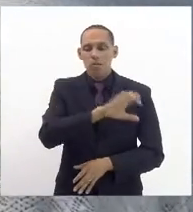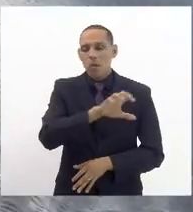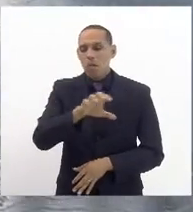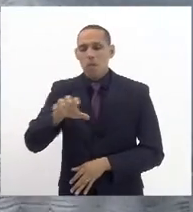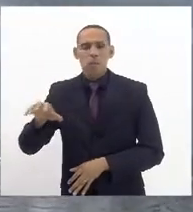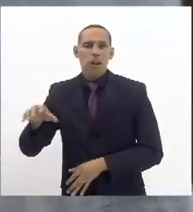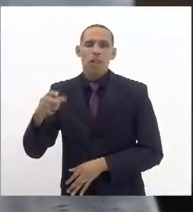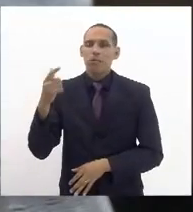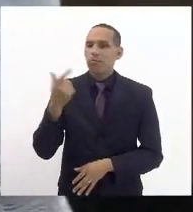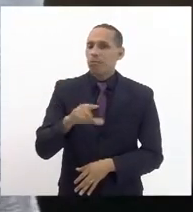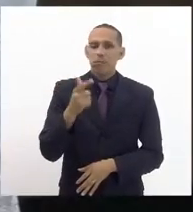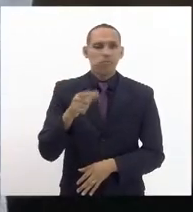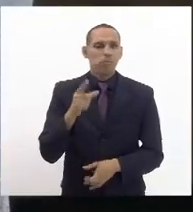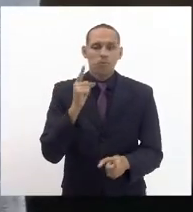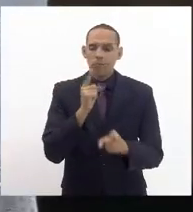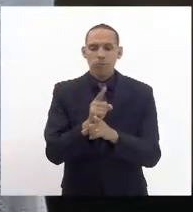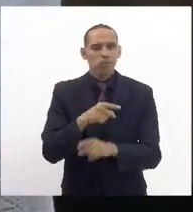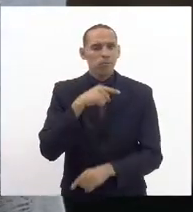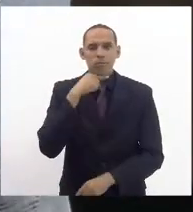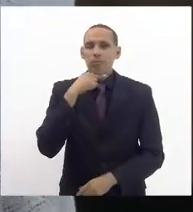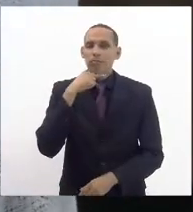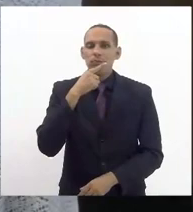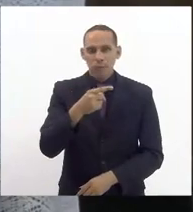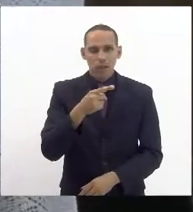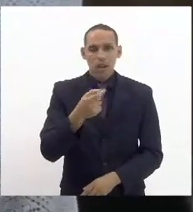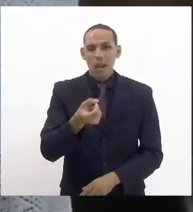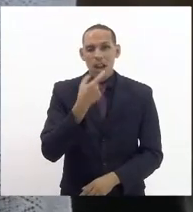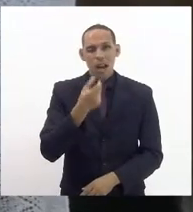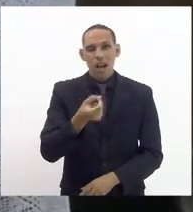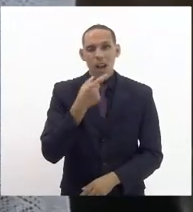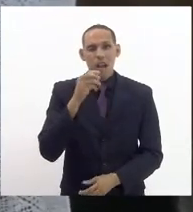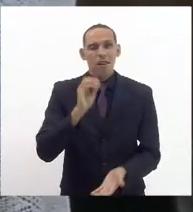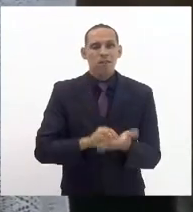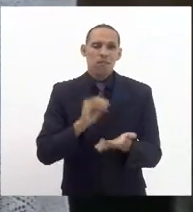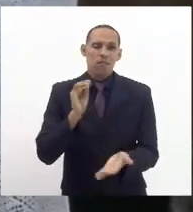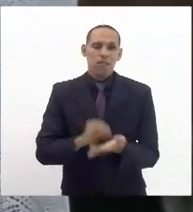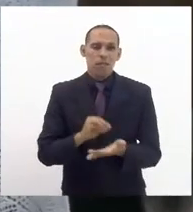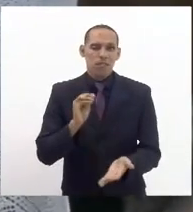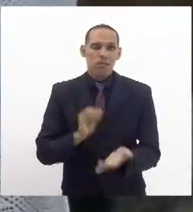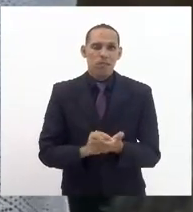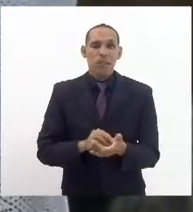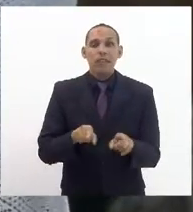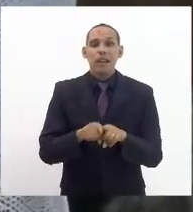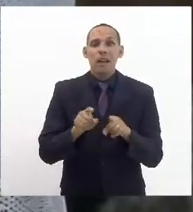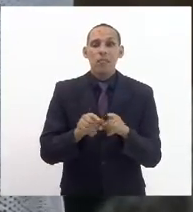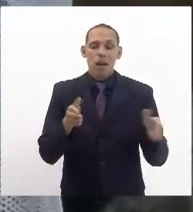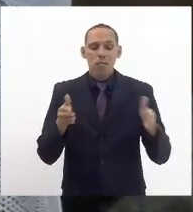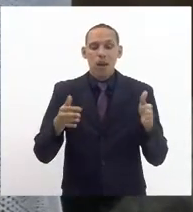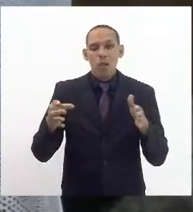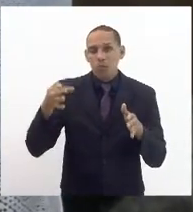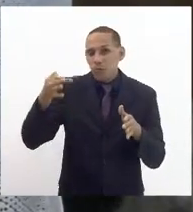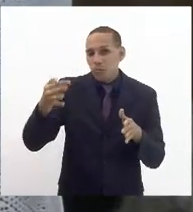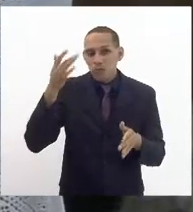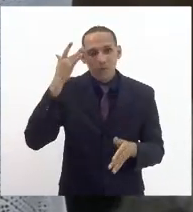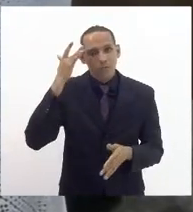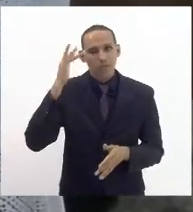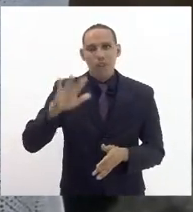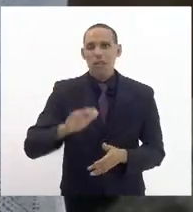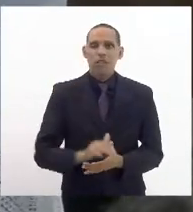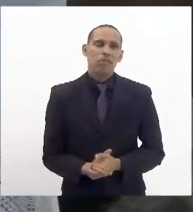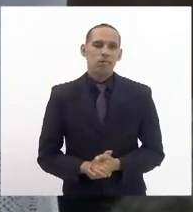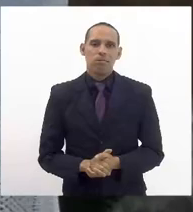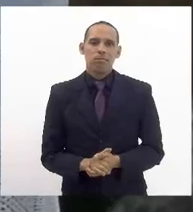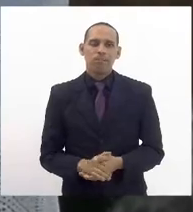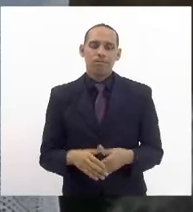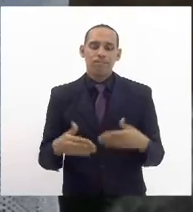distribuição e não consegue pegar o seu medicamento porque não tem e não tem previsão de quando terá. Então,